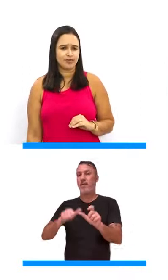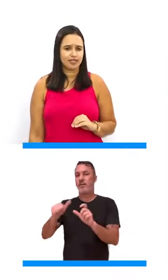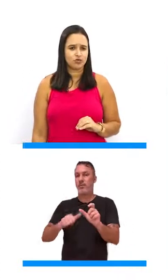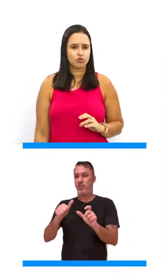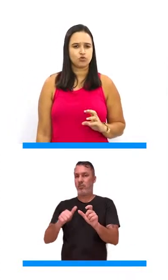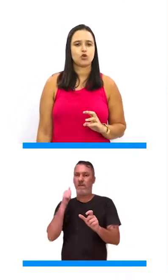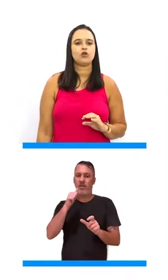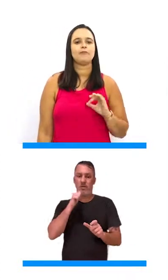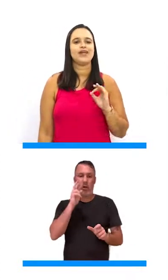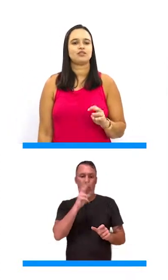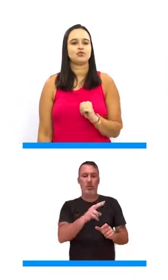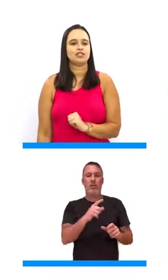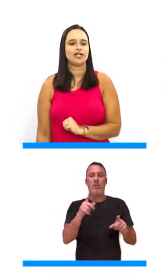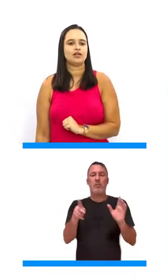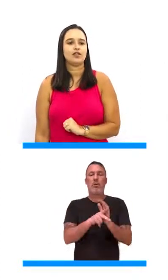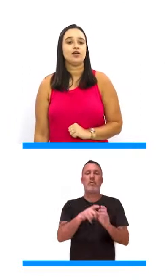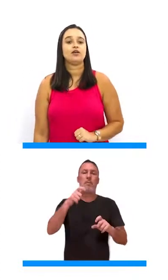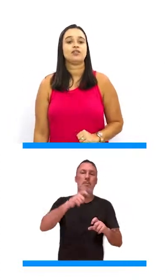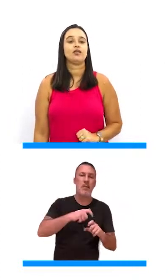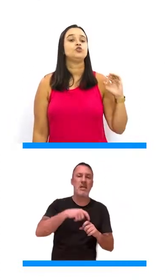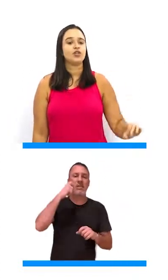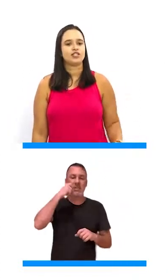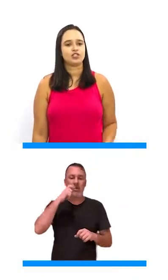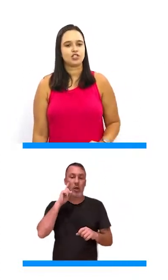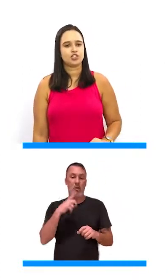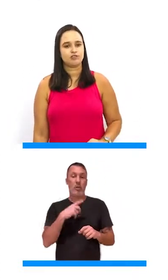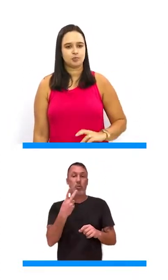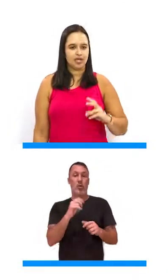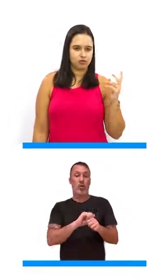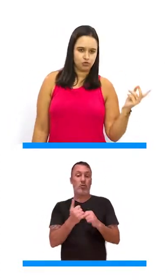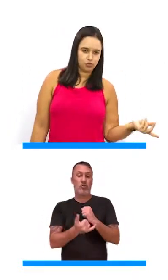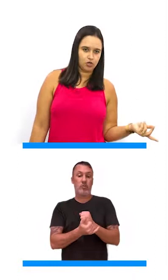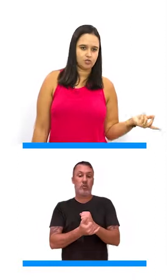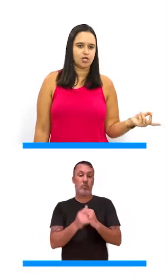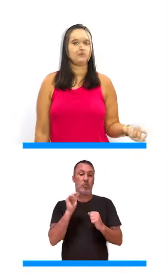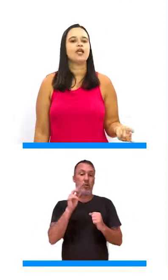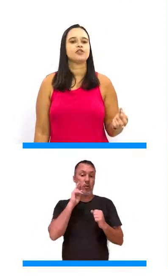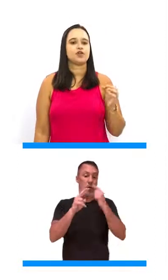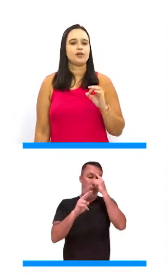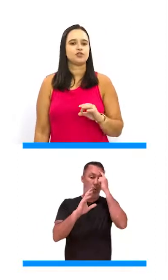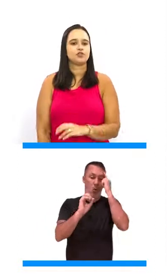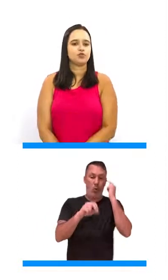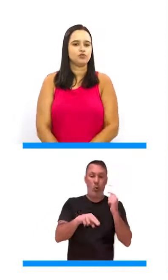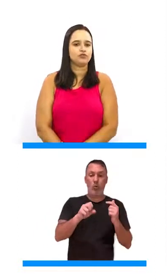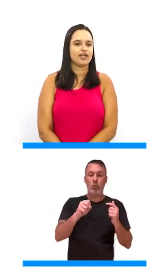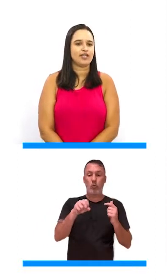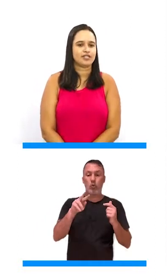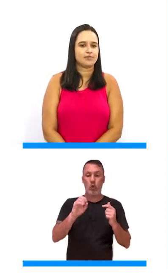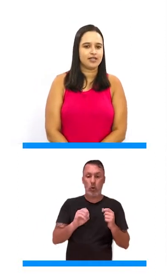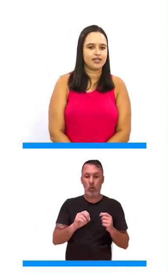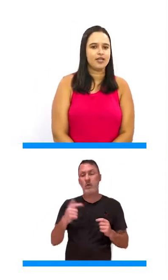biforme. Então, aqui, consultório médico dentário. Eu tenho 2 adjetivos para consultório. Então, somente o segundo